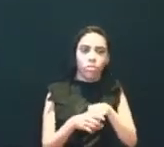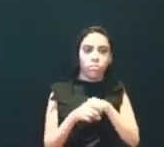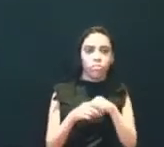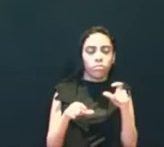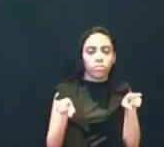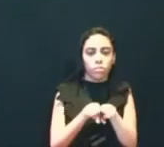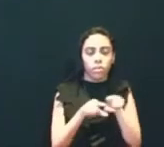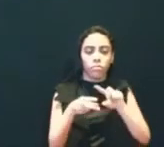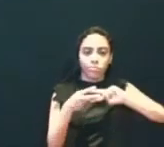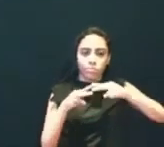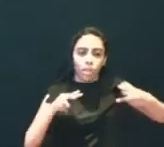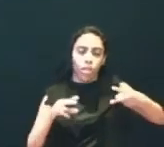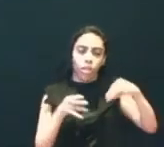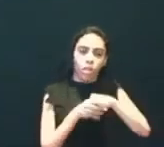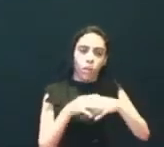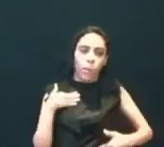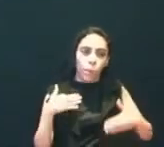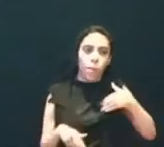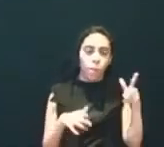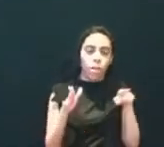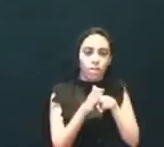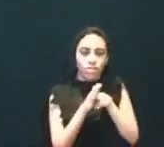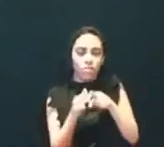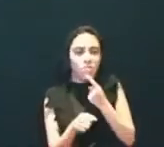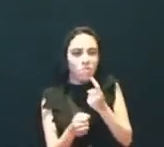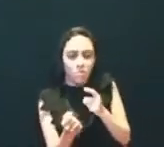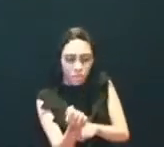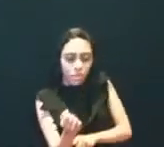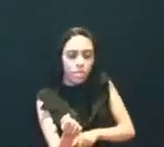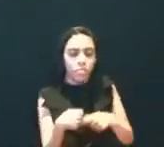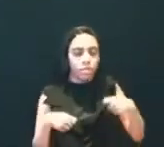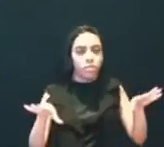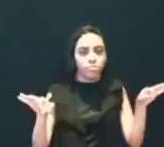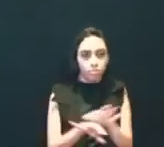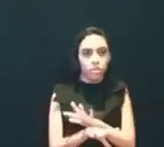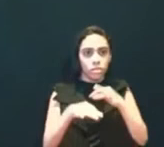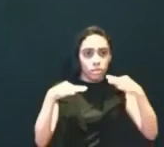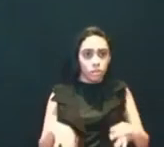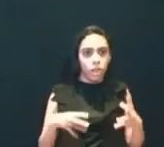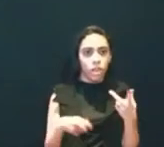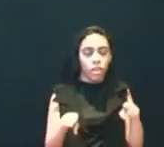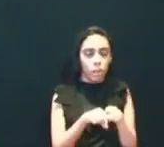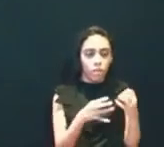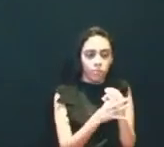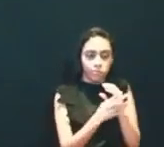assinatura genética, normalização dos exames de sangue, sumir totalmente a presença daquelas células blastos